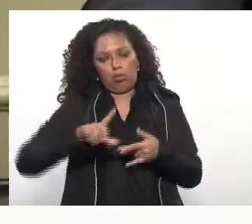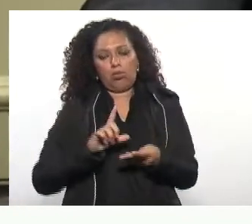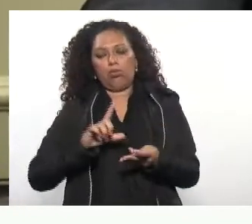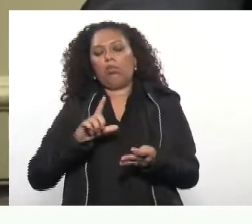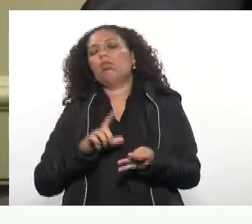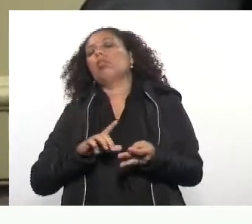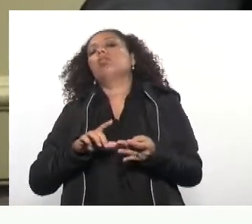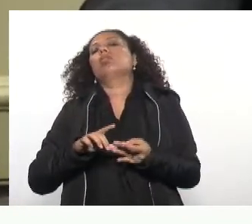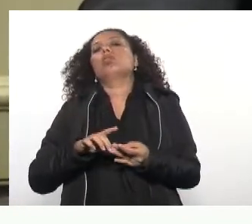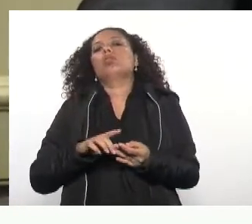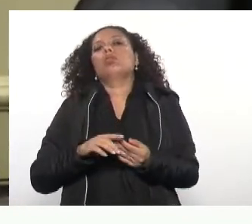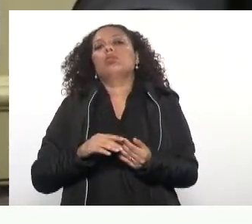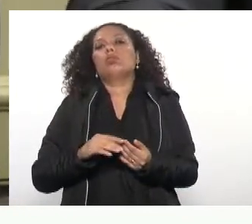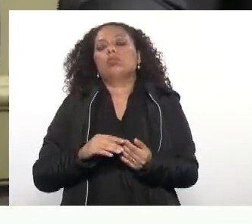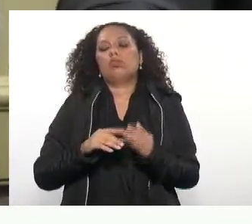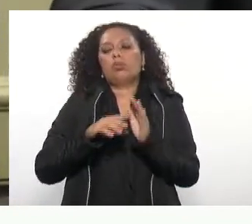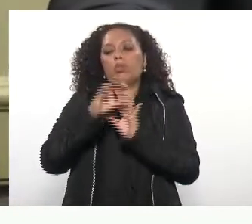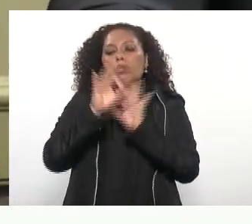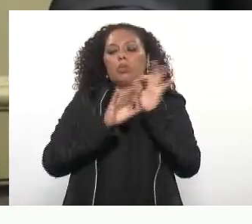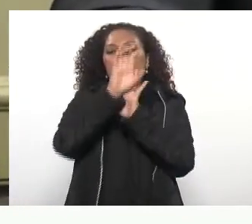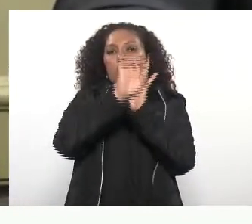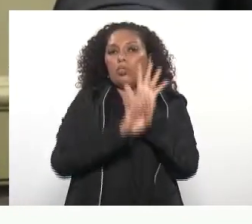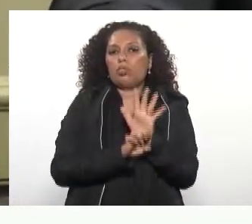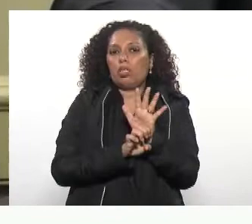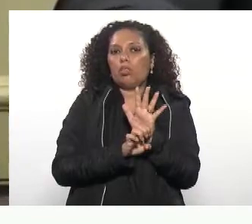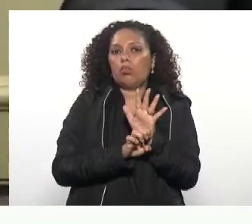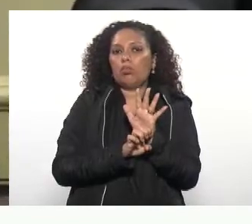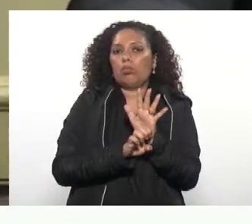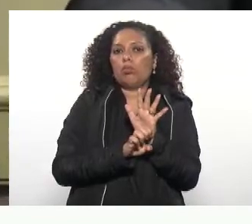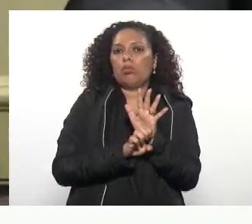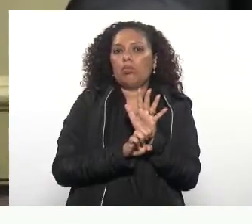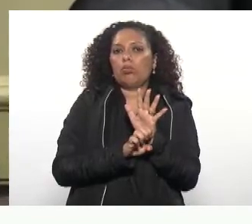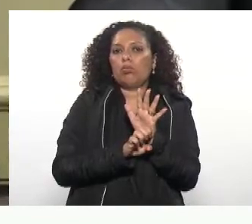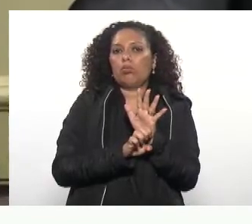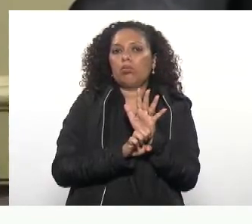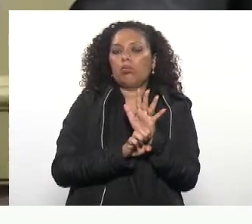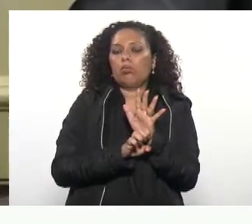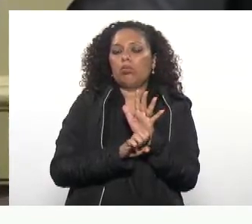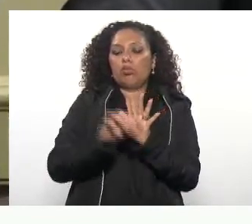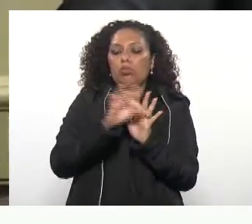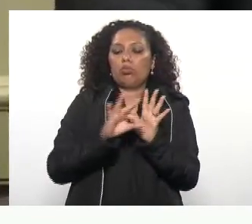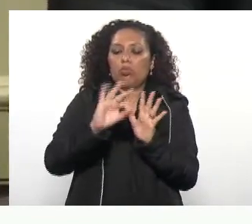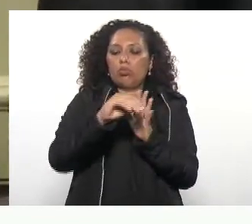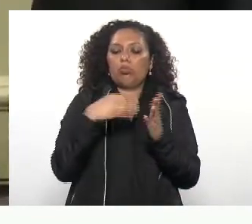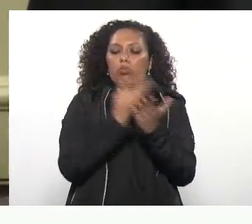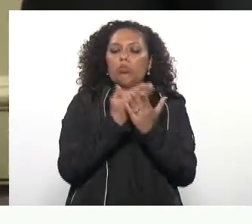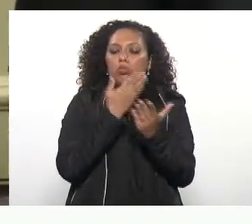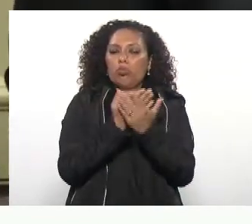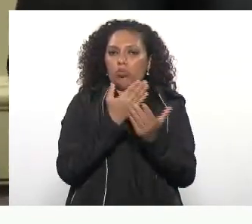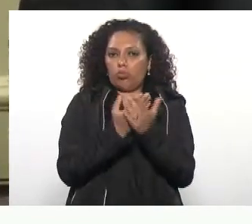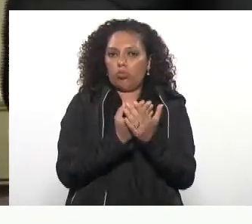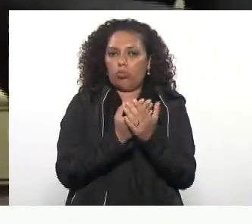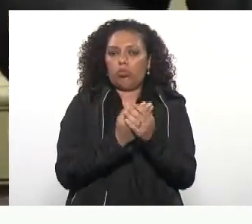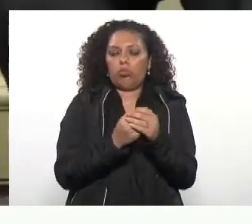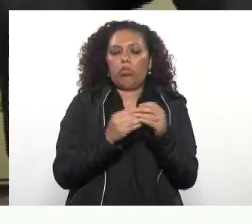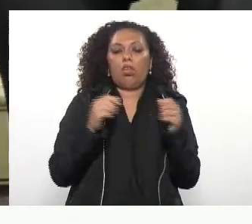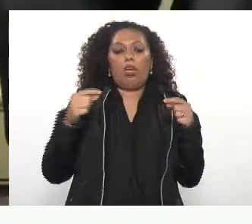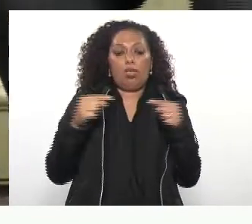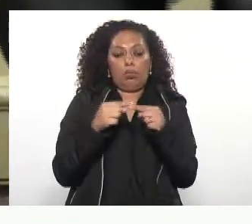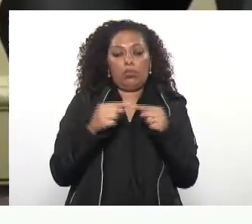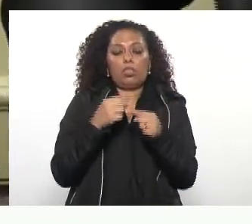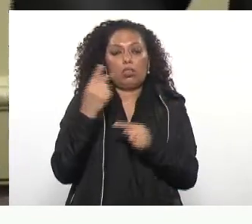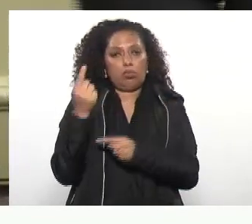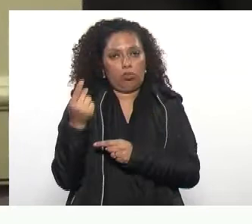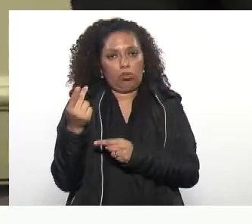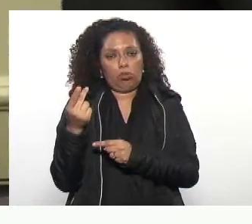que se lança um edital, todo um estudo foi feito com relação a